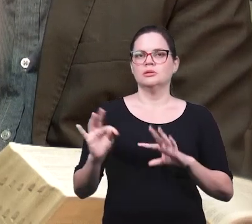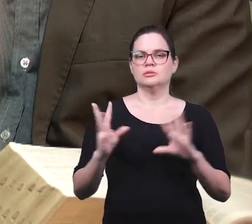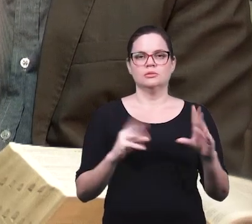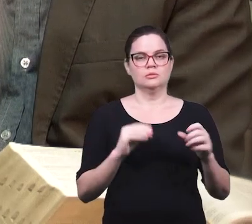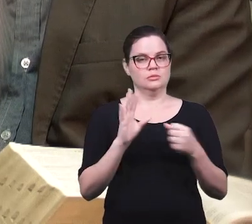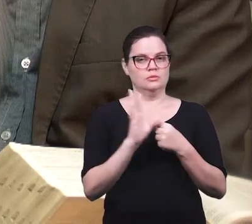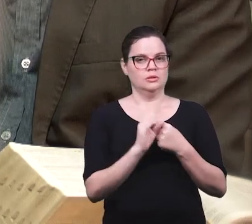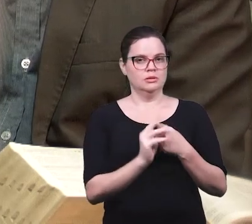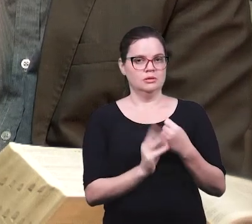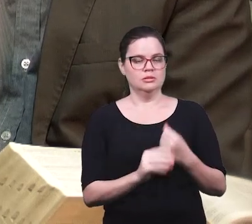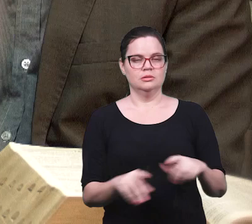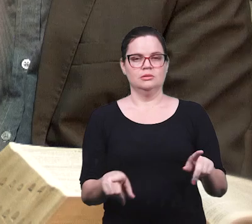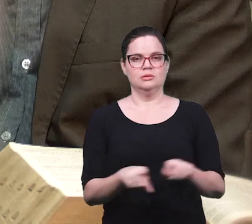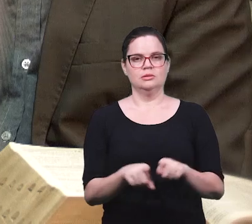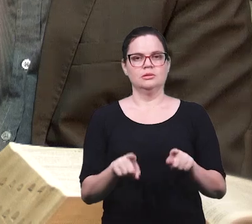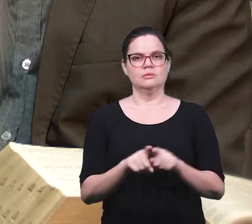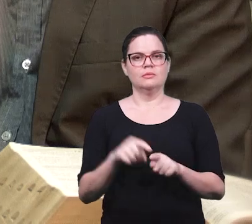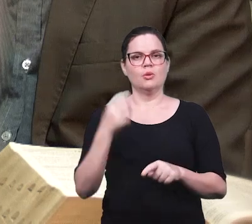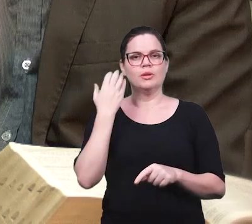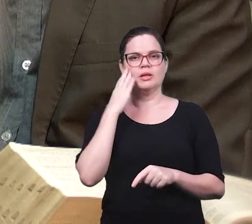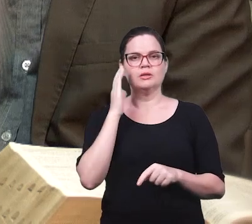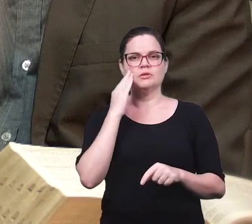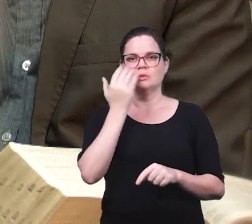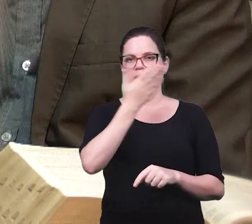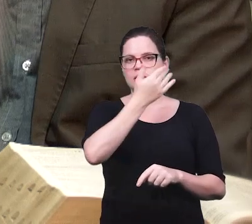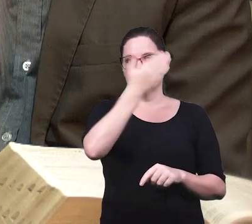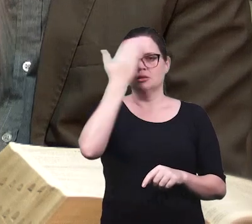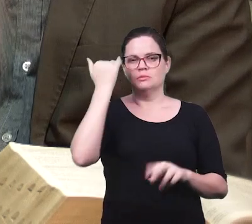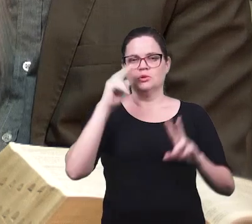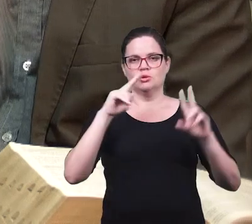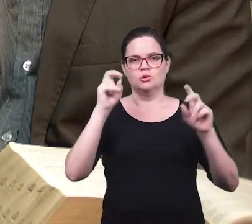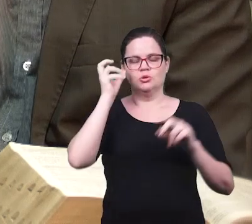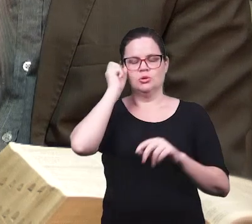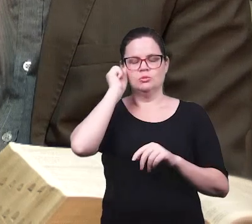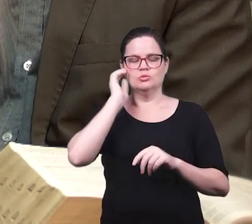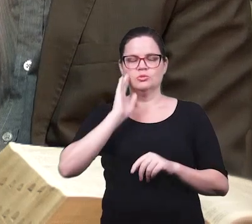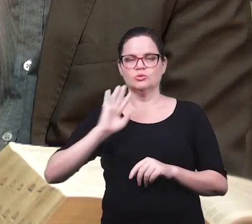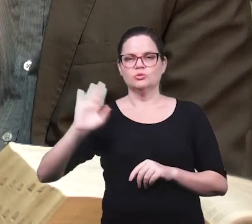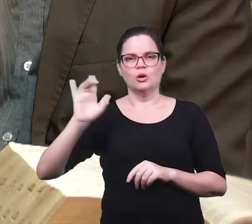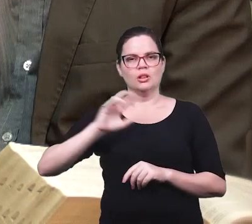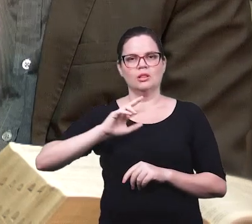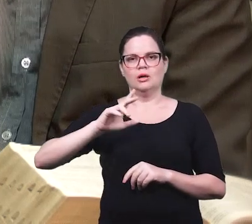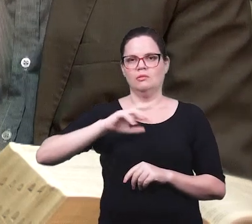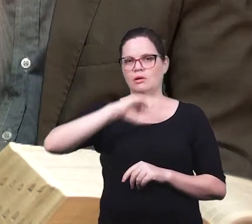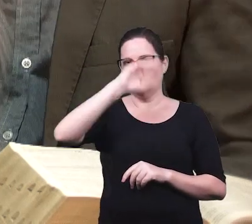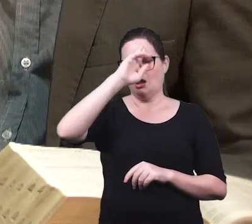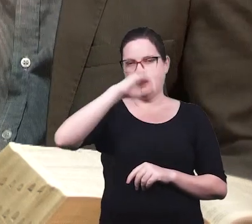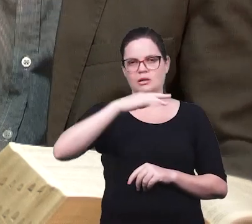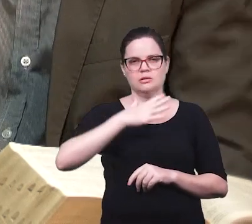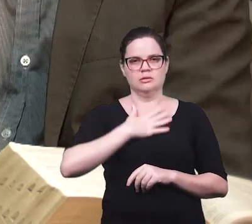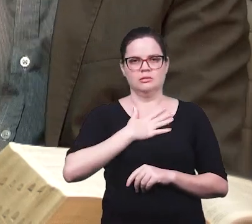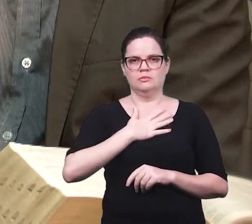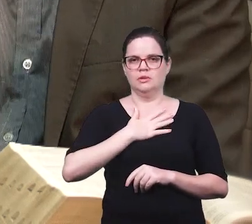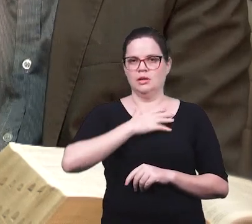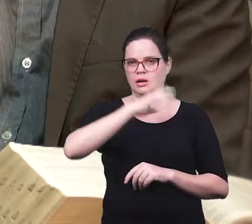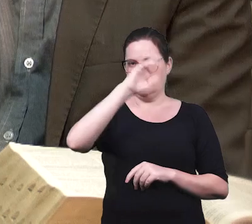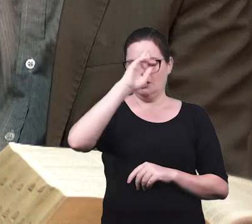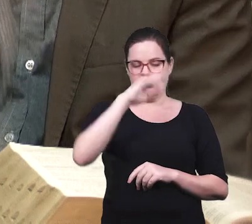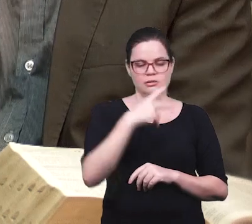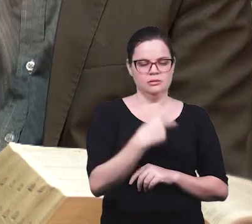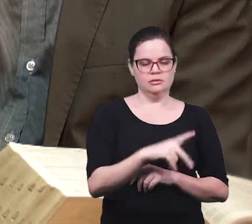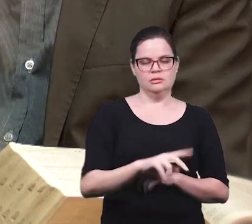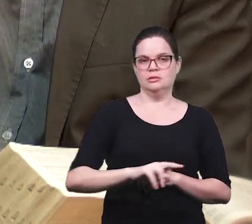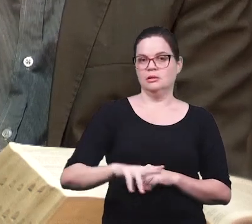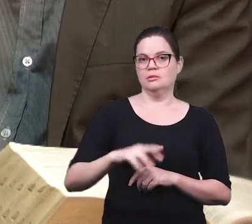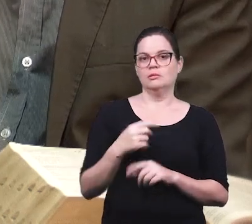o conhecimento que José tinha ali não era algo, digamos assim, racional, mas era o próprio